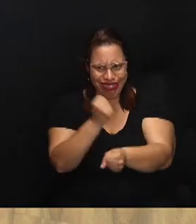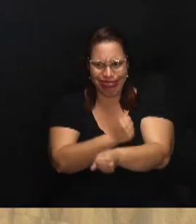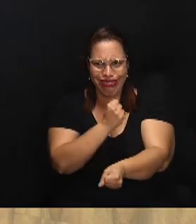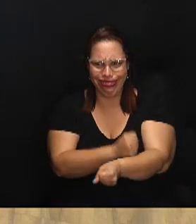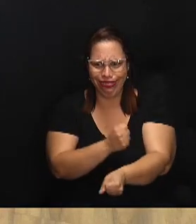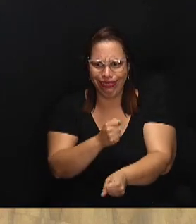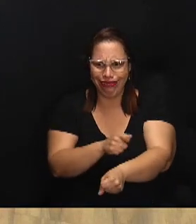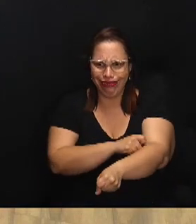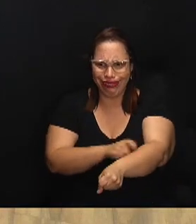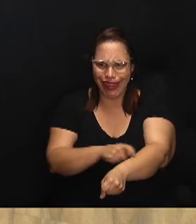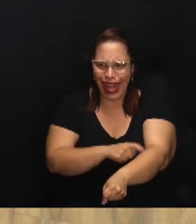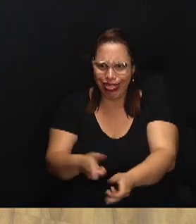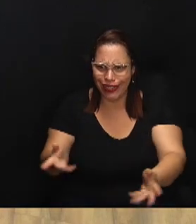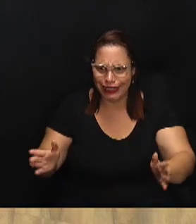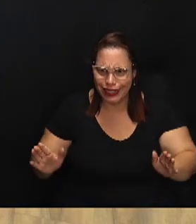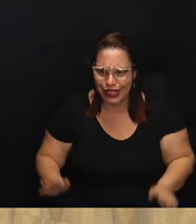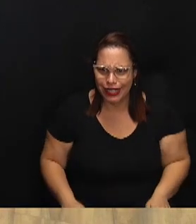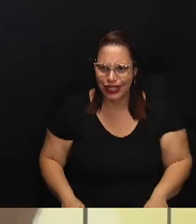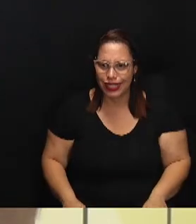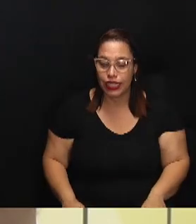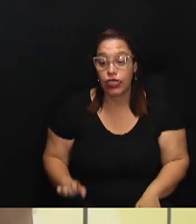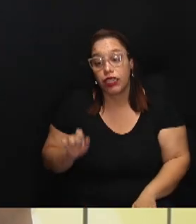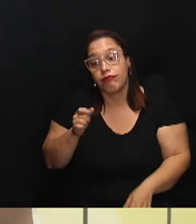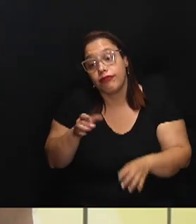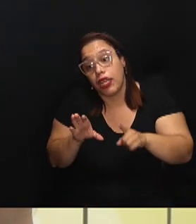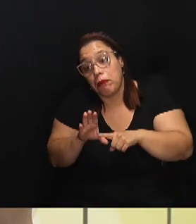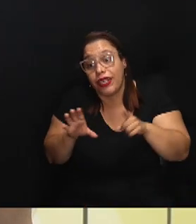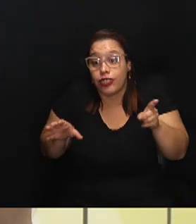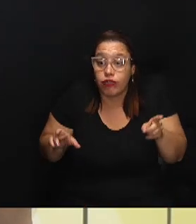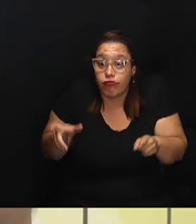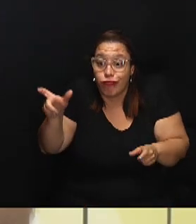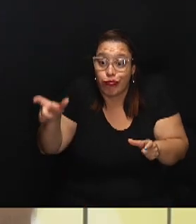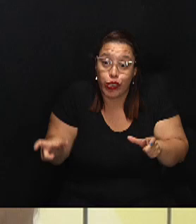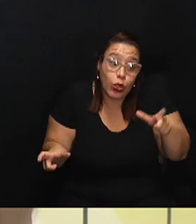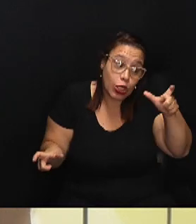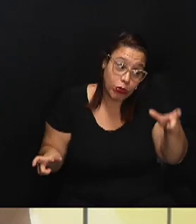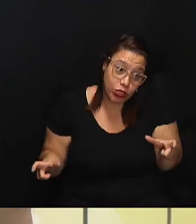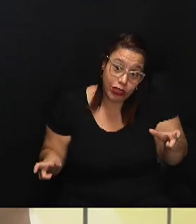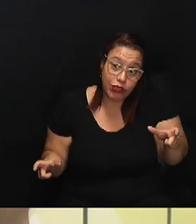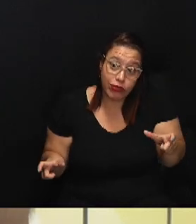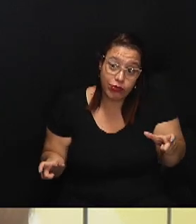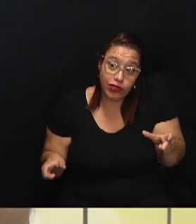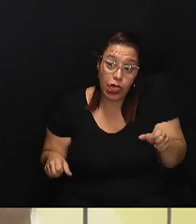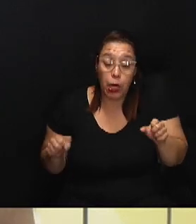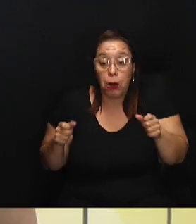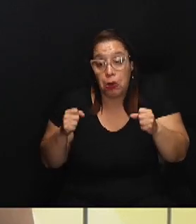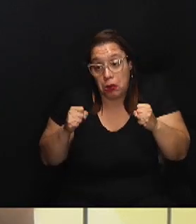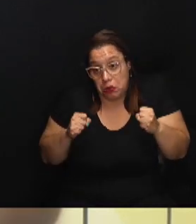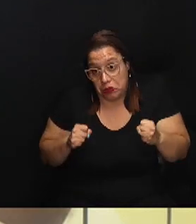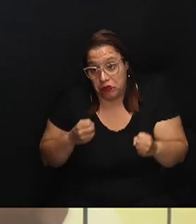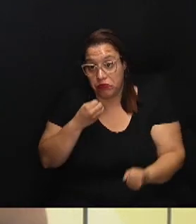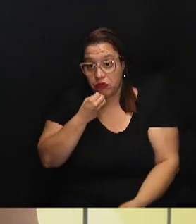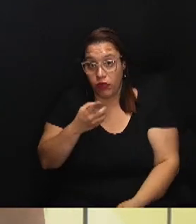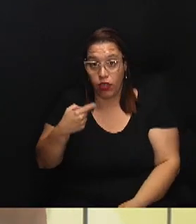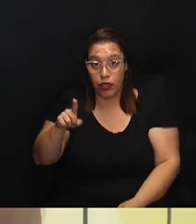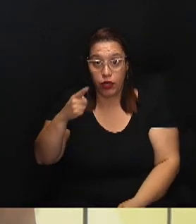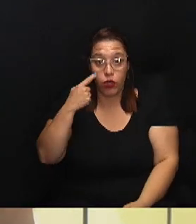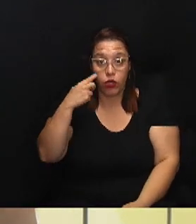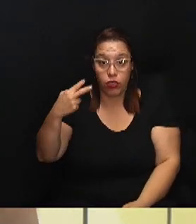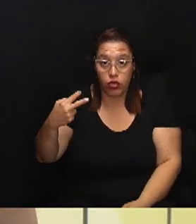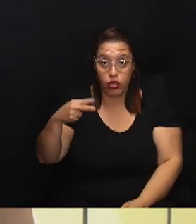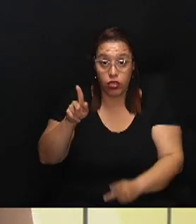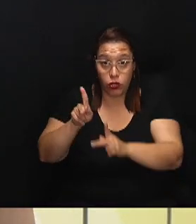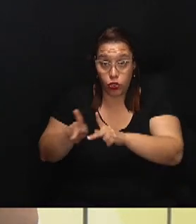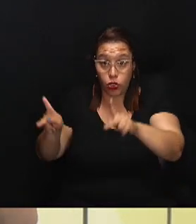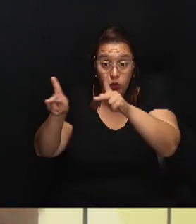depende de cada um, né, o que fazer, né? Então assim, uma pessoa pode se sentir bem simplesmente não olhar a vitrine no shopping.